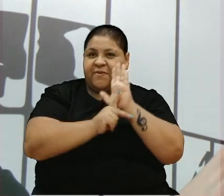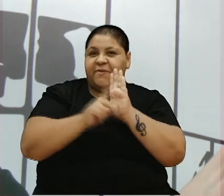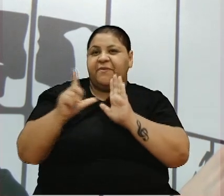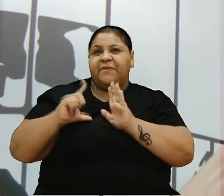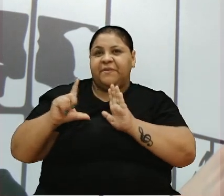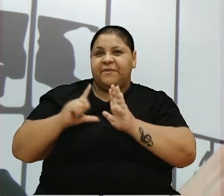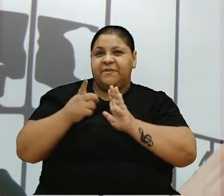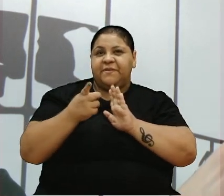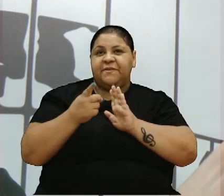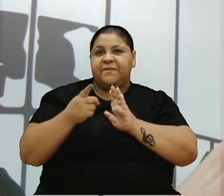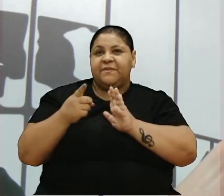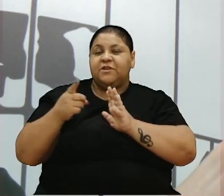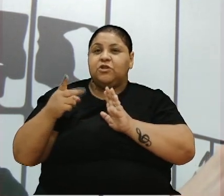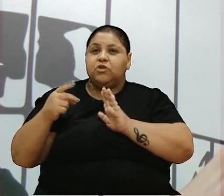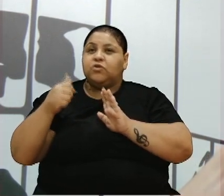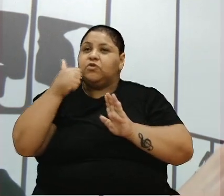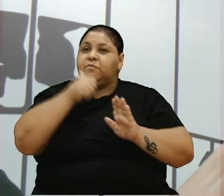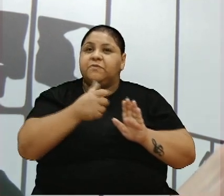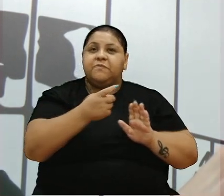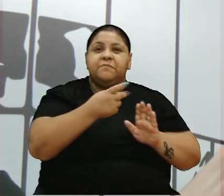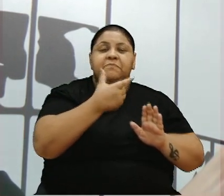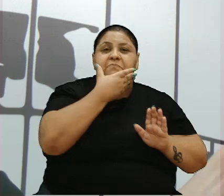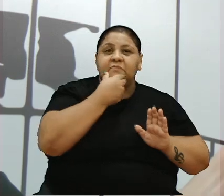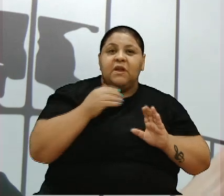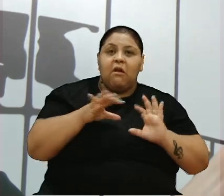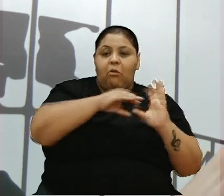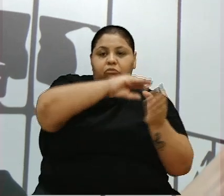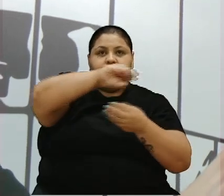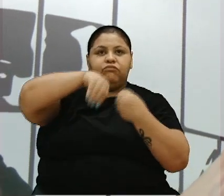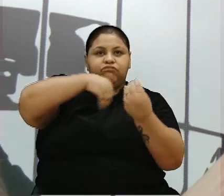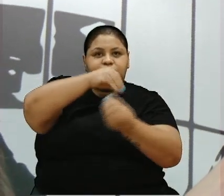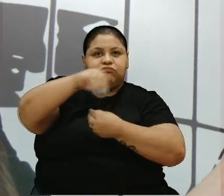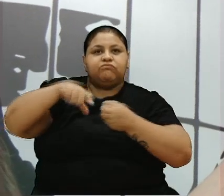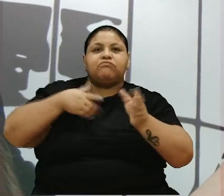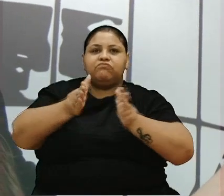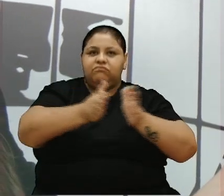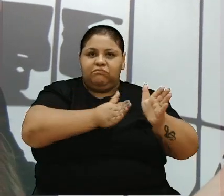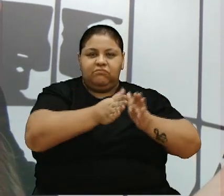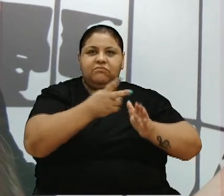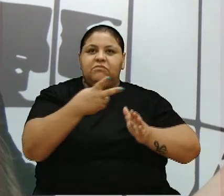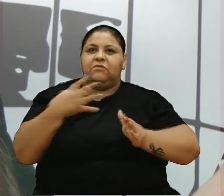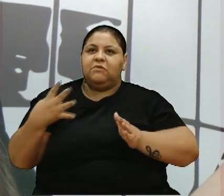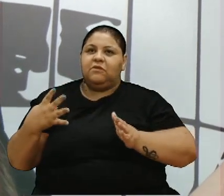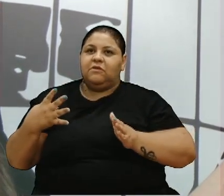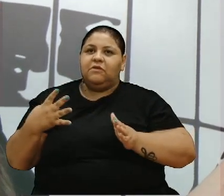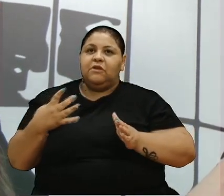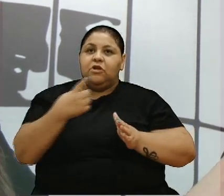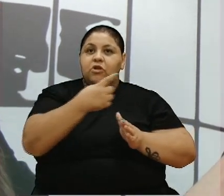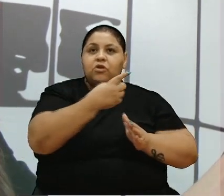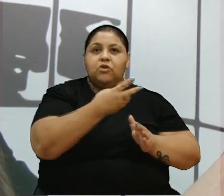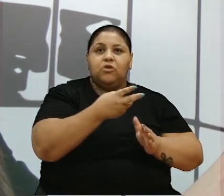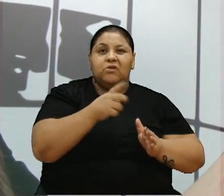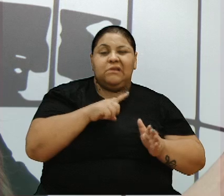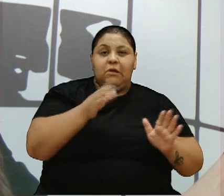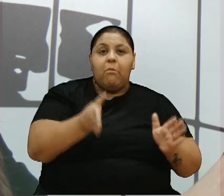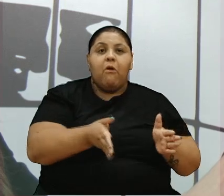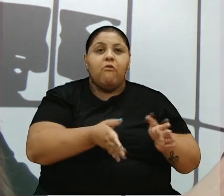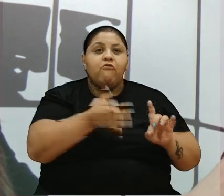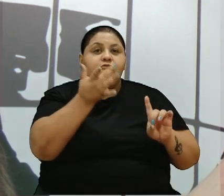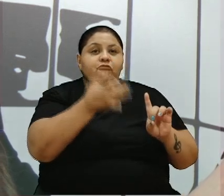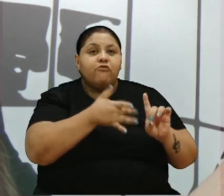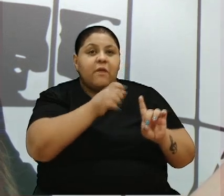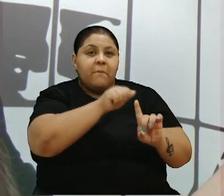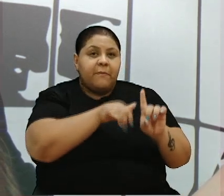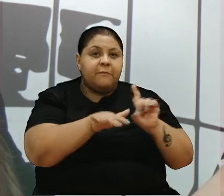com 12 meninas e 12 meninos, então é bem isonômico, amplo acesso, e também dos 24, 12 vêm de uma vulnerabilidade social, né,